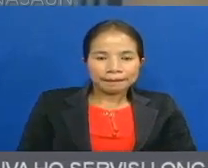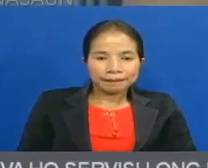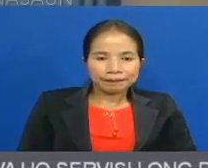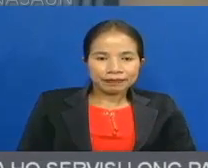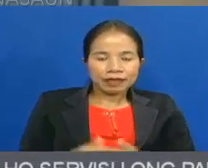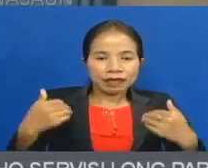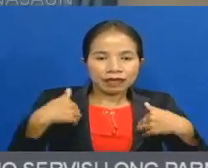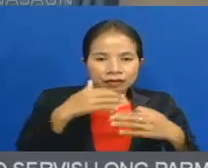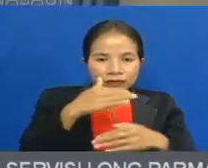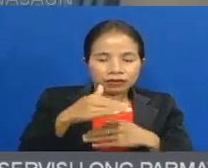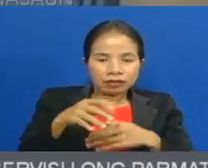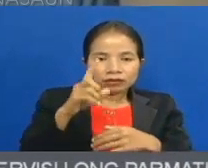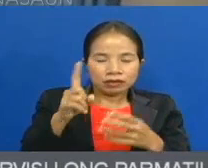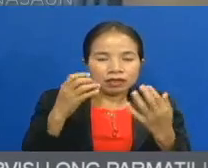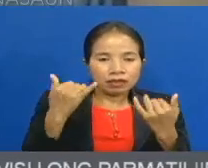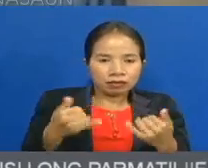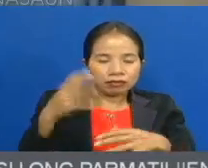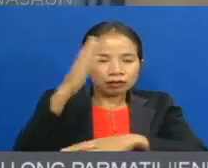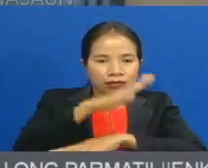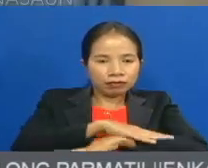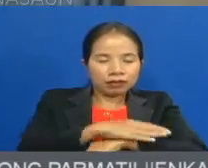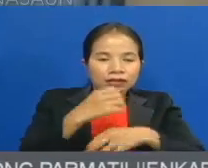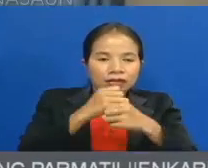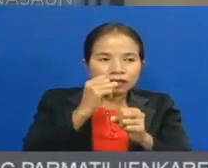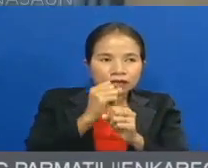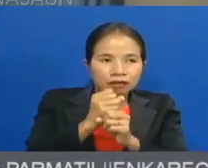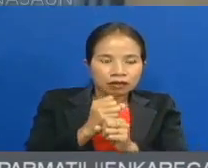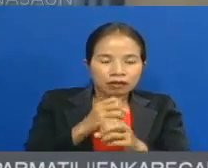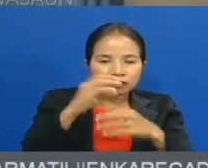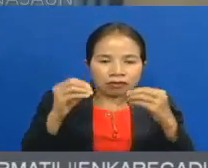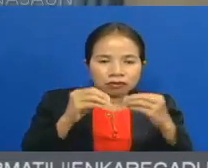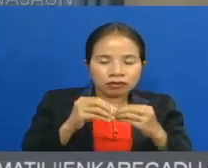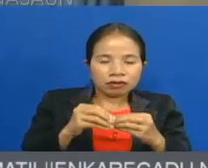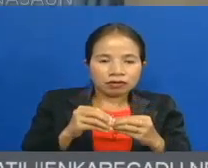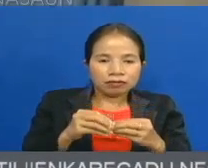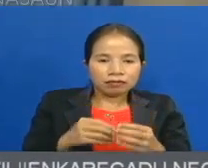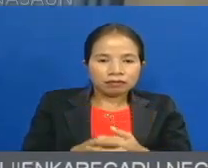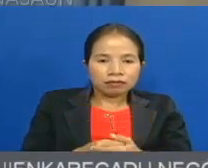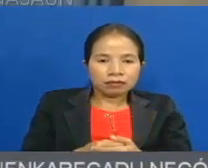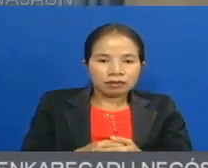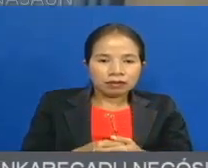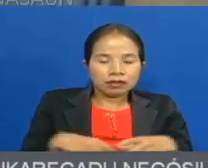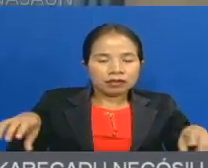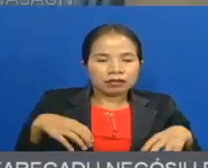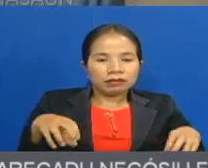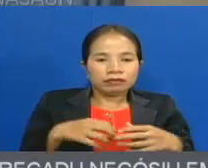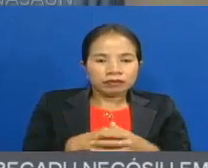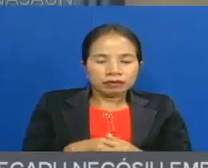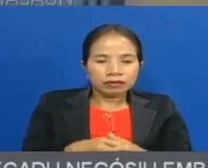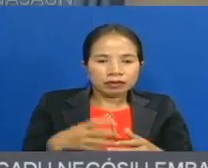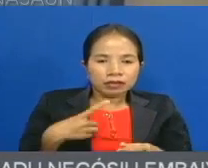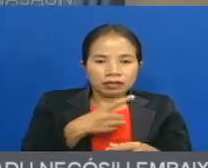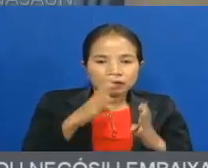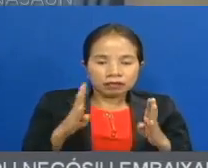e o processo ida né, agora mesa alau ela, com a perda de mandato, deputado Arão não